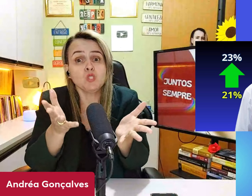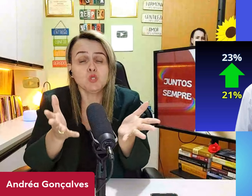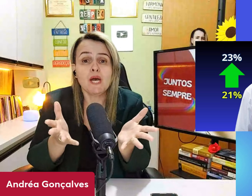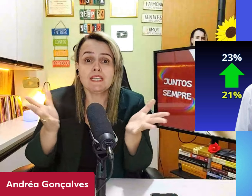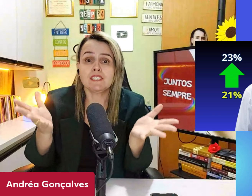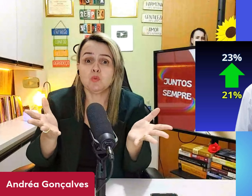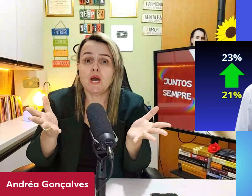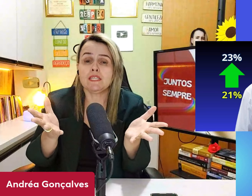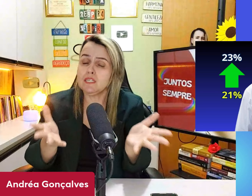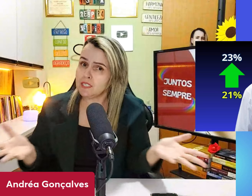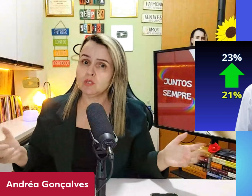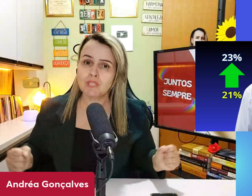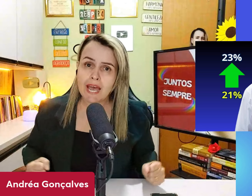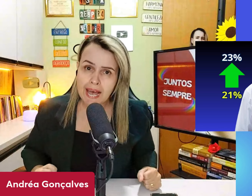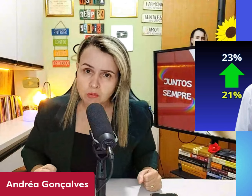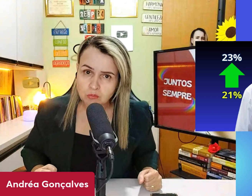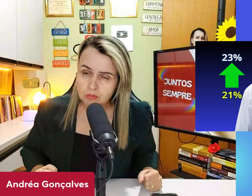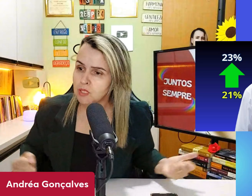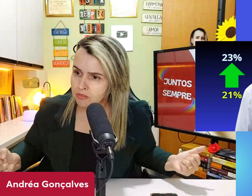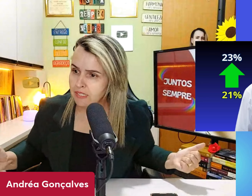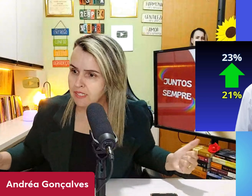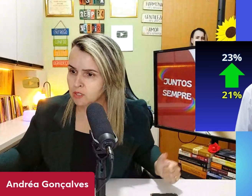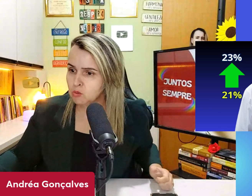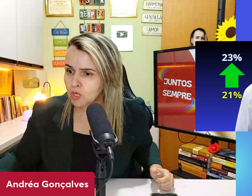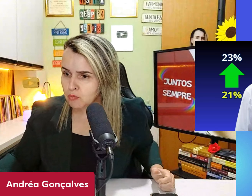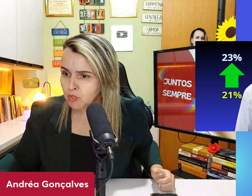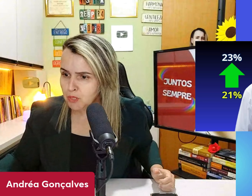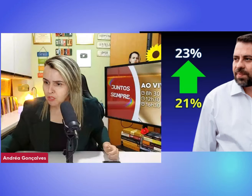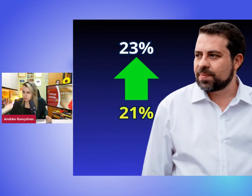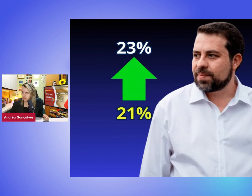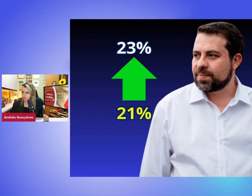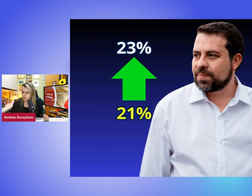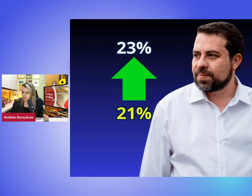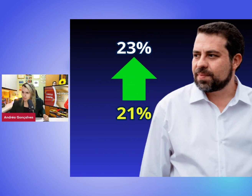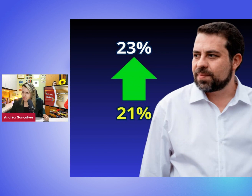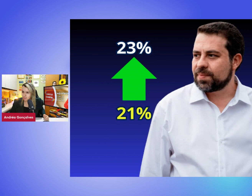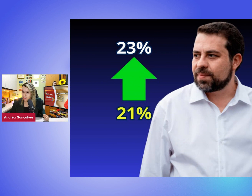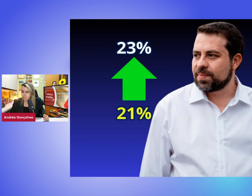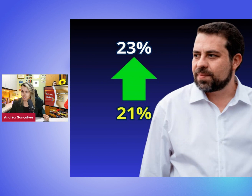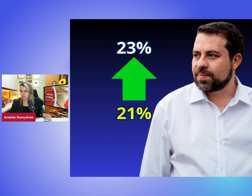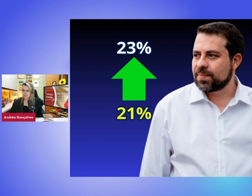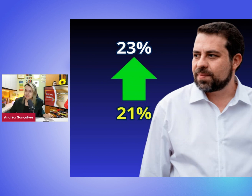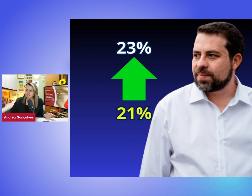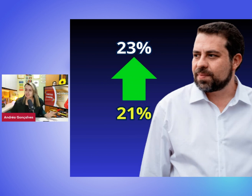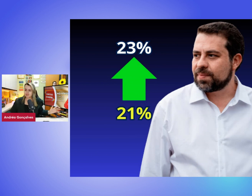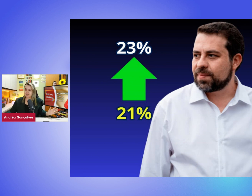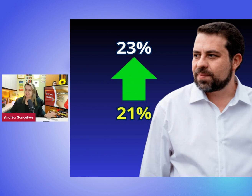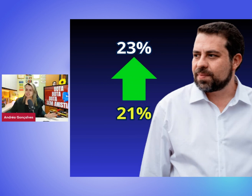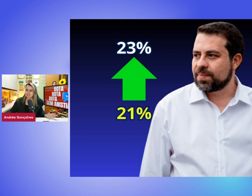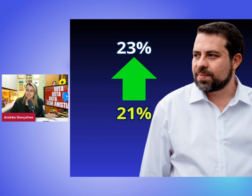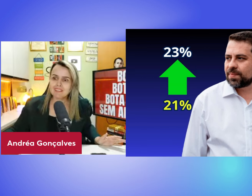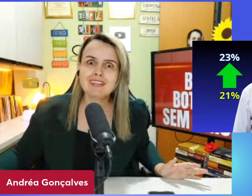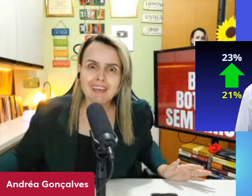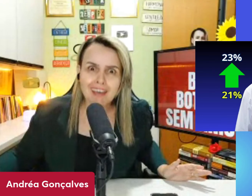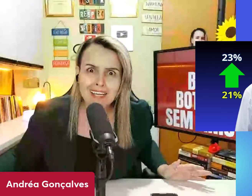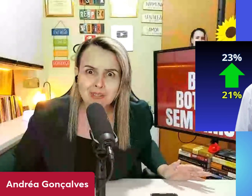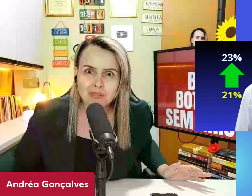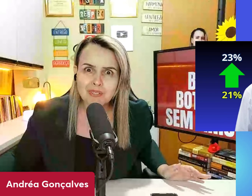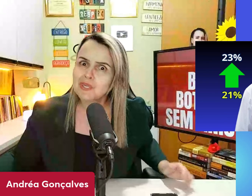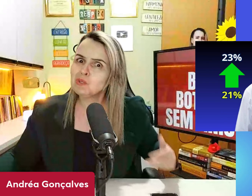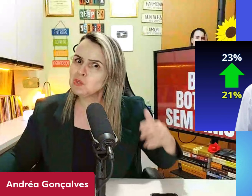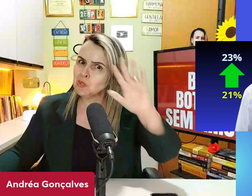ele continuar nessa atada ele não tá errado ele tá certo viu meu querido minha querida e a gente que é meio assim às vezes que tá